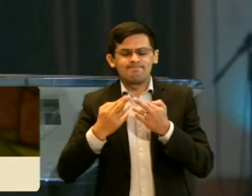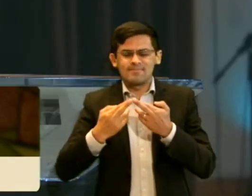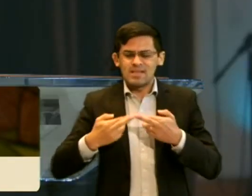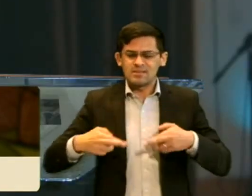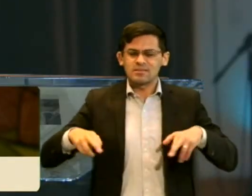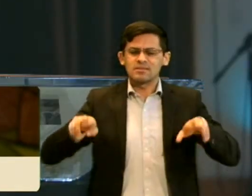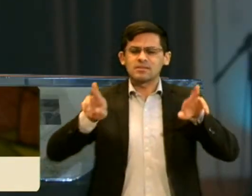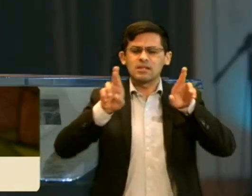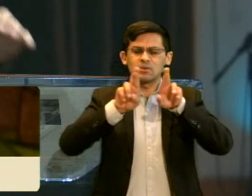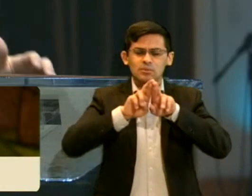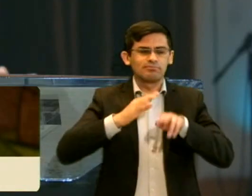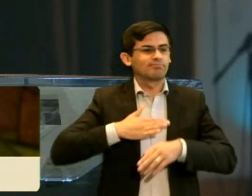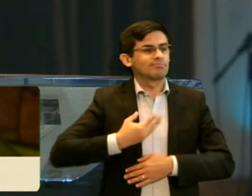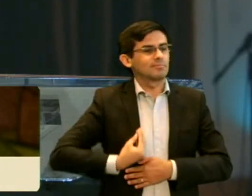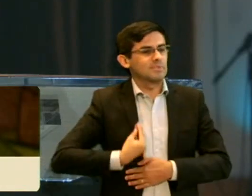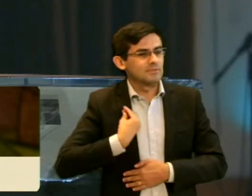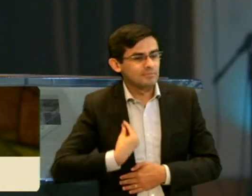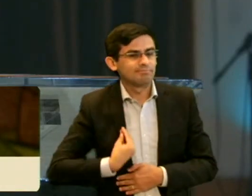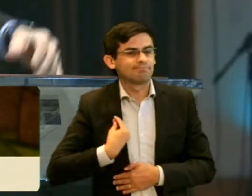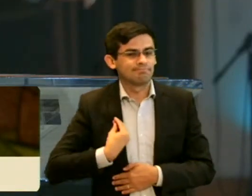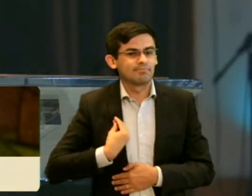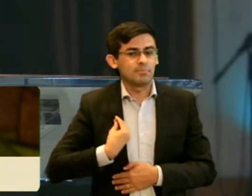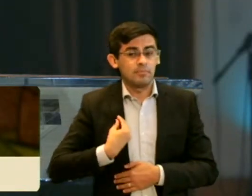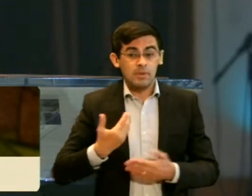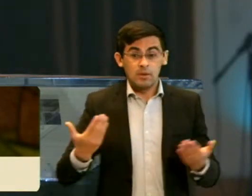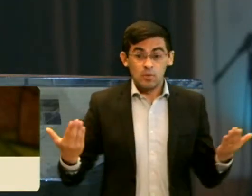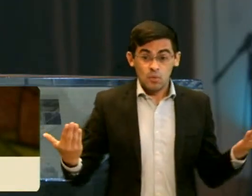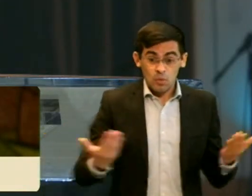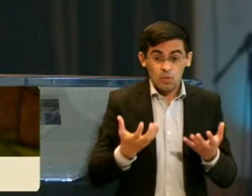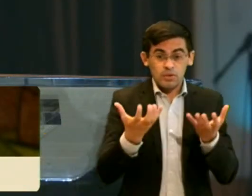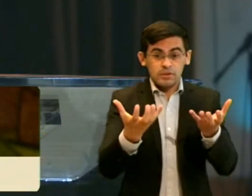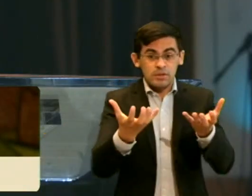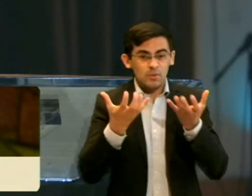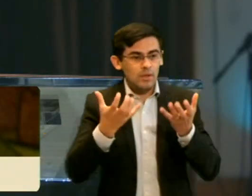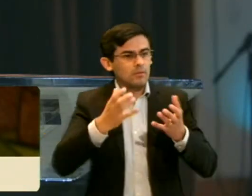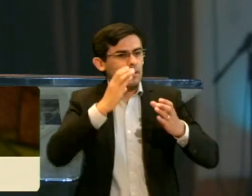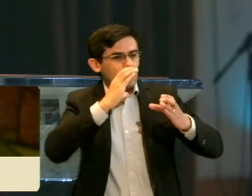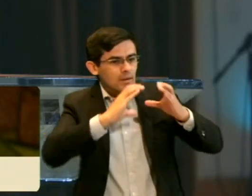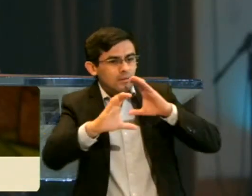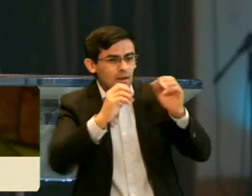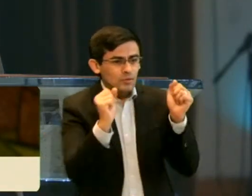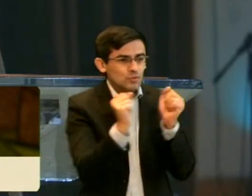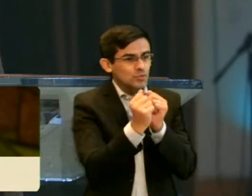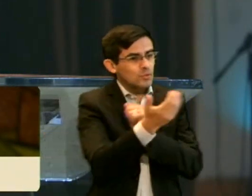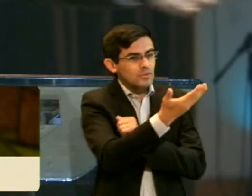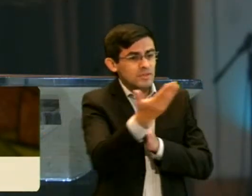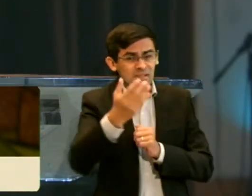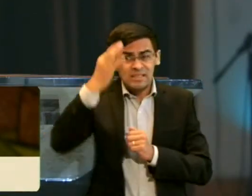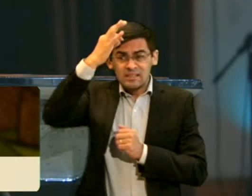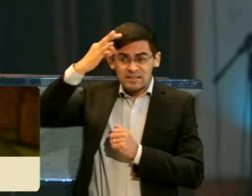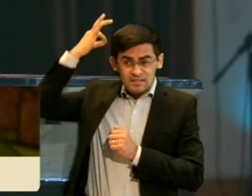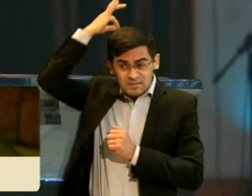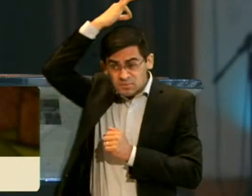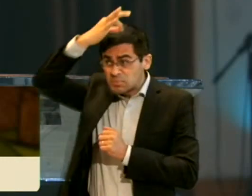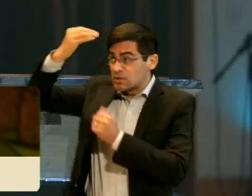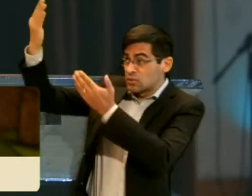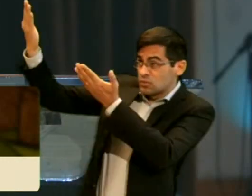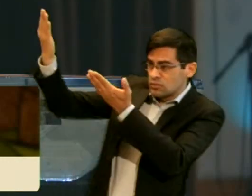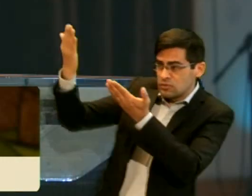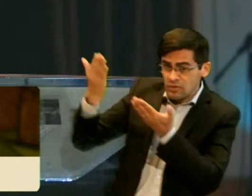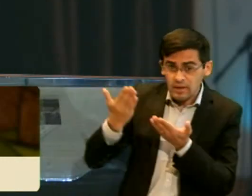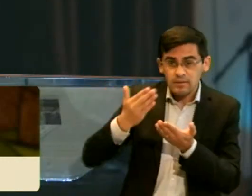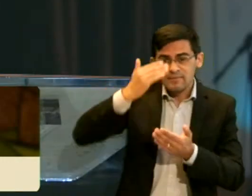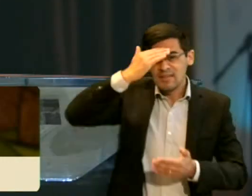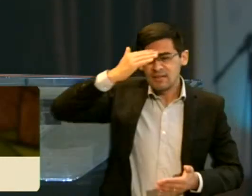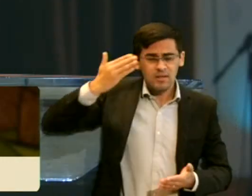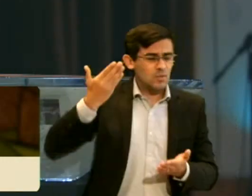na minha vida. Hoje eu quero cantar, Espírito vem, Espírito vem. Eu creio